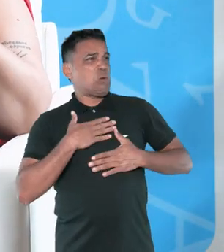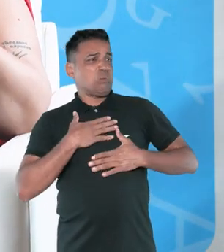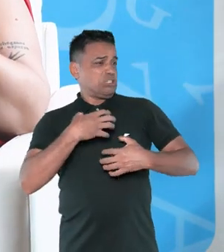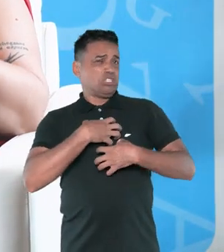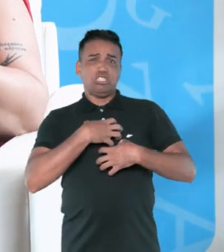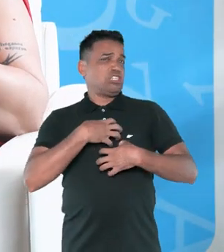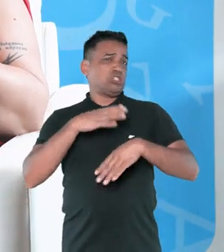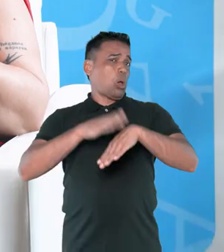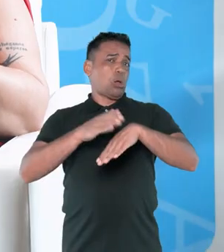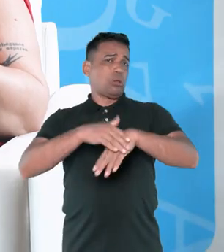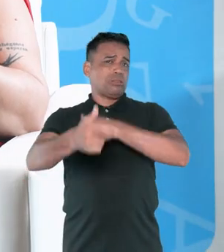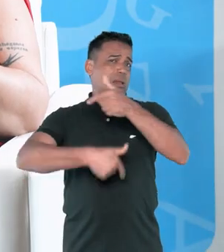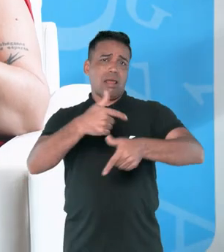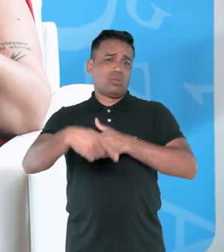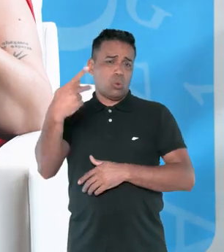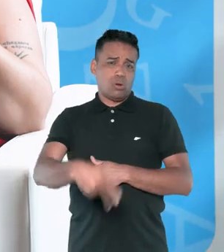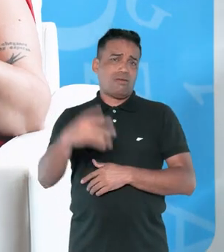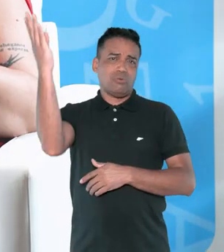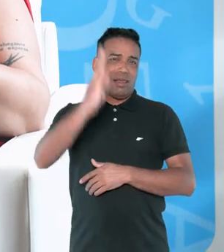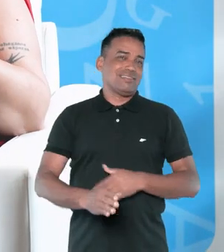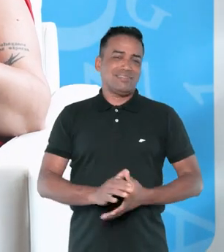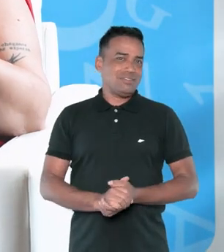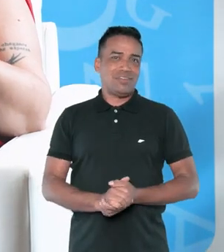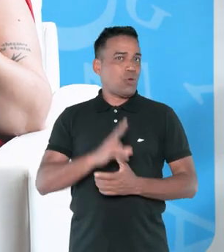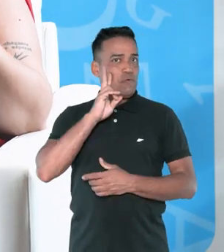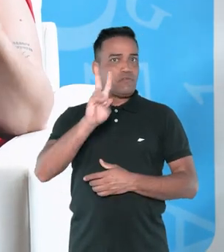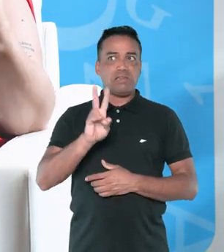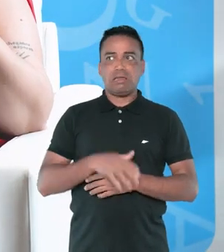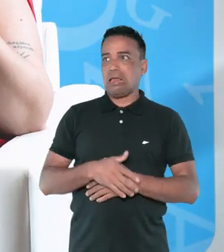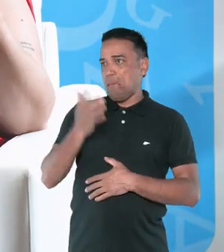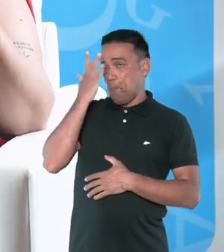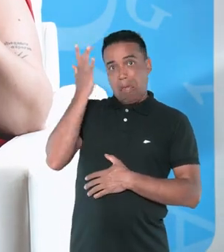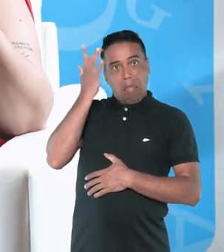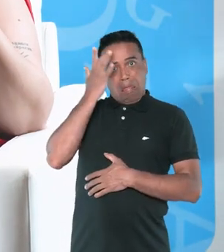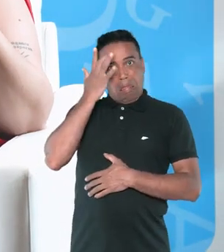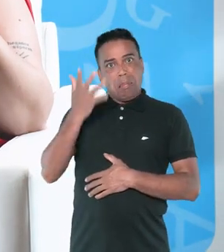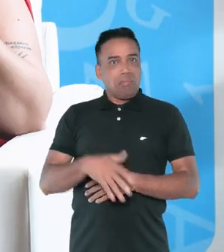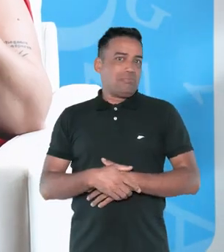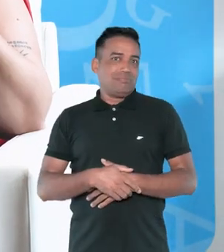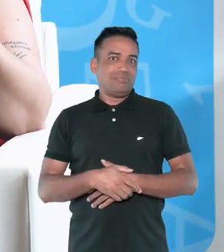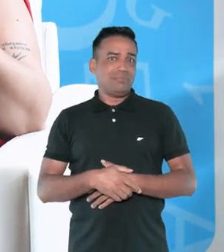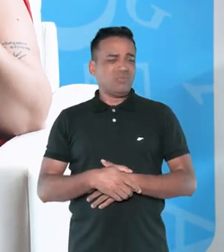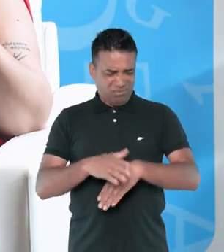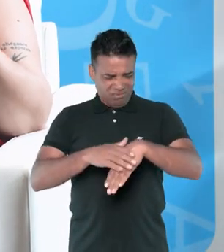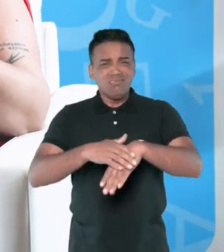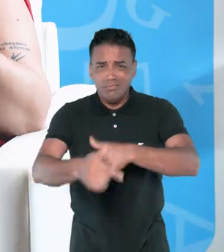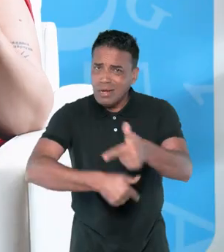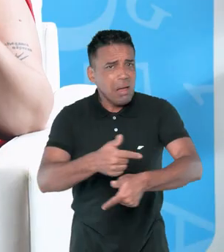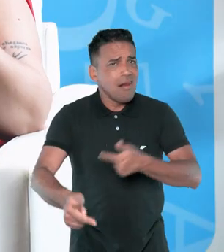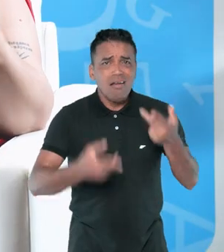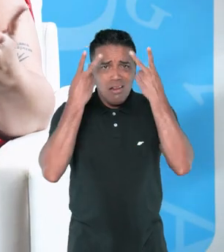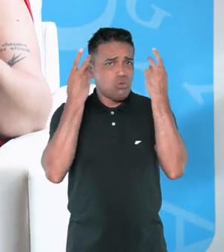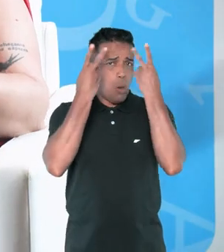uma trabalhadora do Brasil. Eu não via esse negócio, esse oba-oba. Não, eu estava trabalhando, fazendo